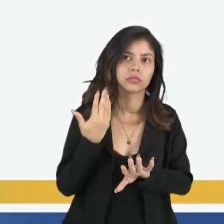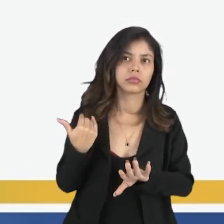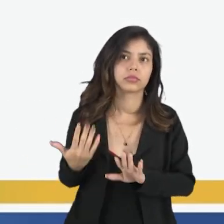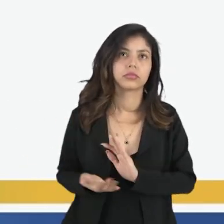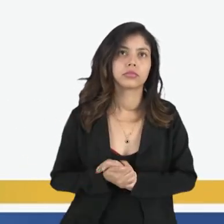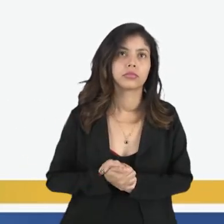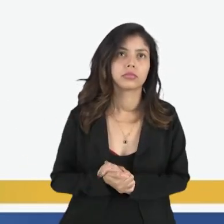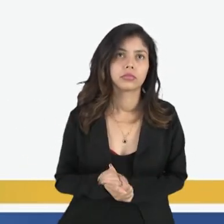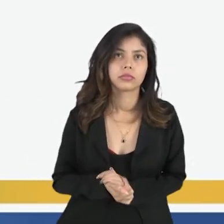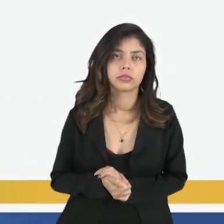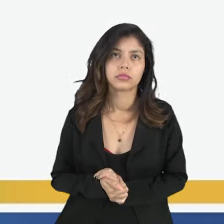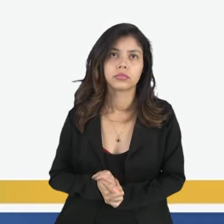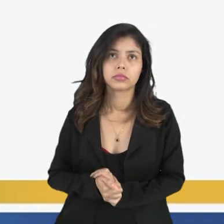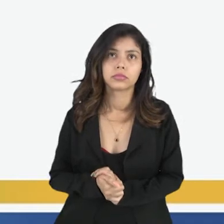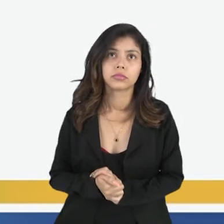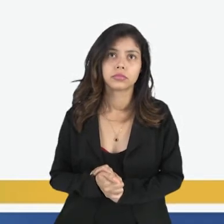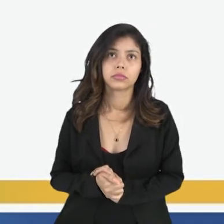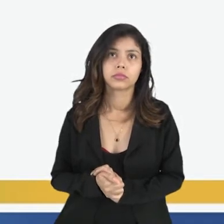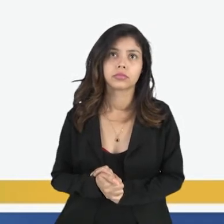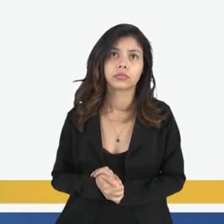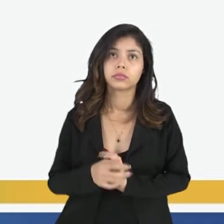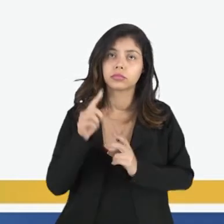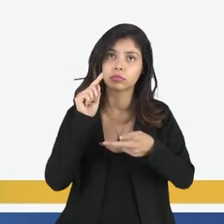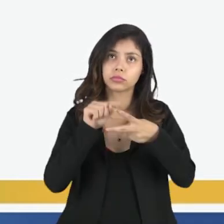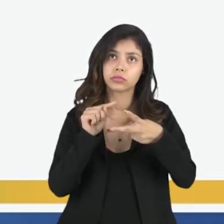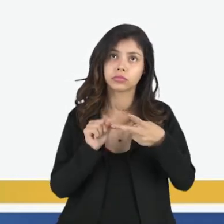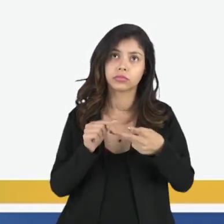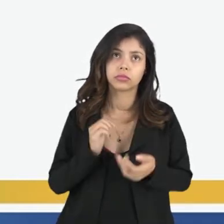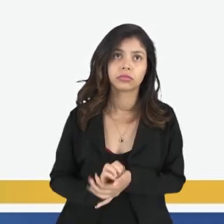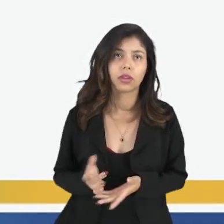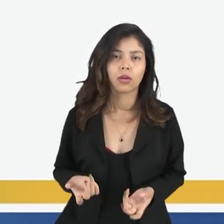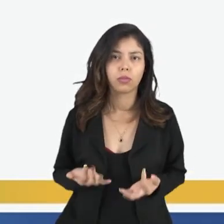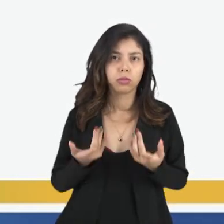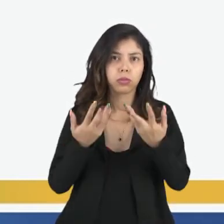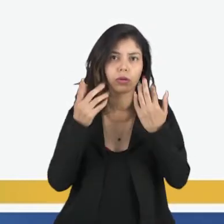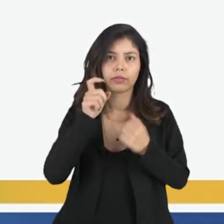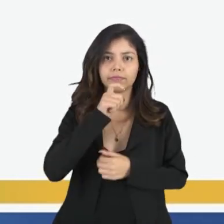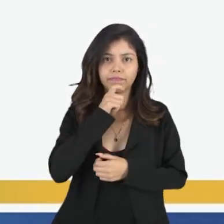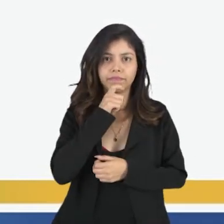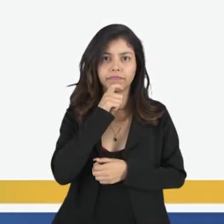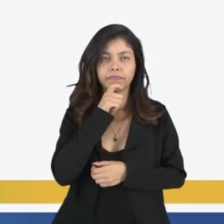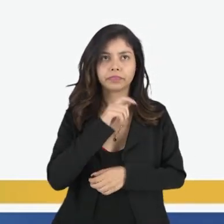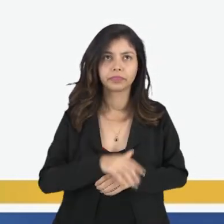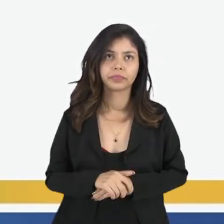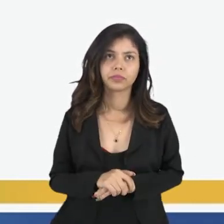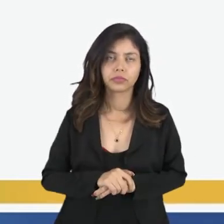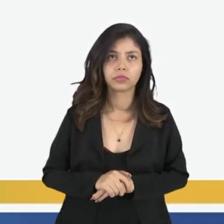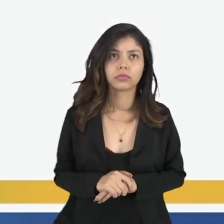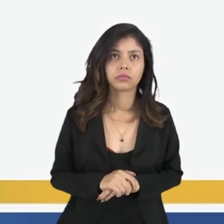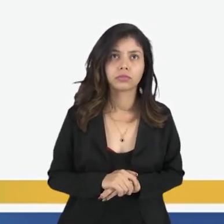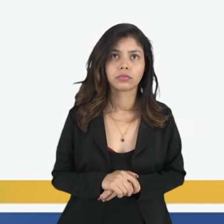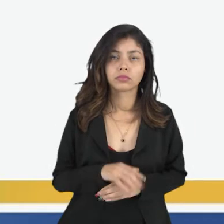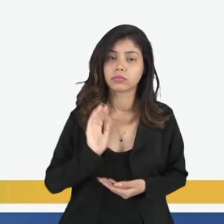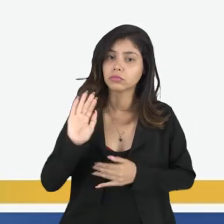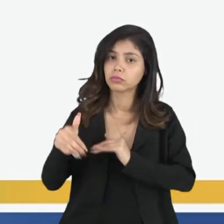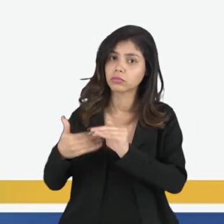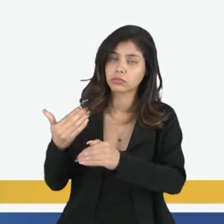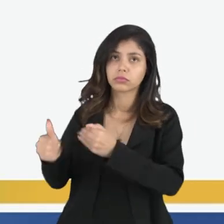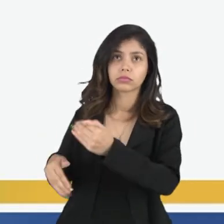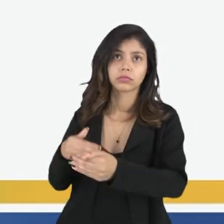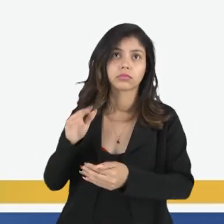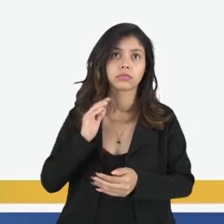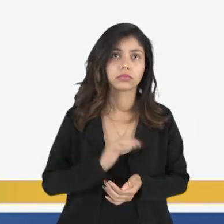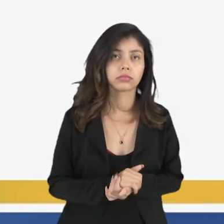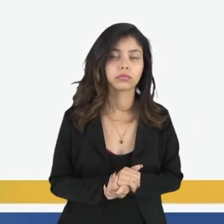anteriormente. As máquinas térmicas são compostas por 2 fontes, uma quente e a outra fria.